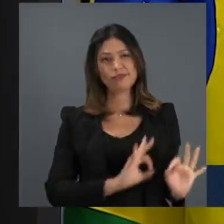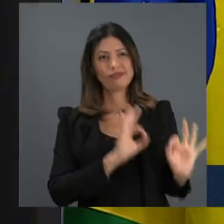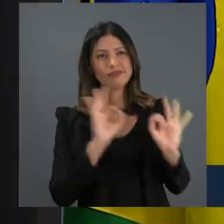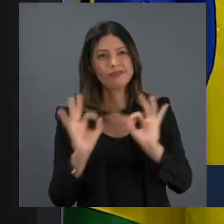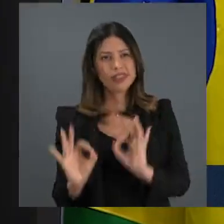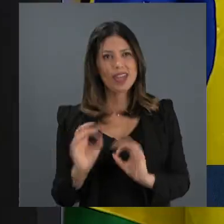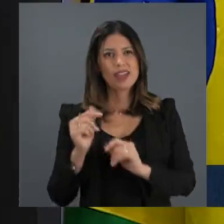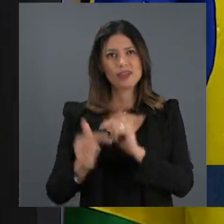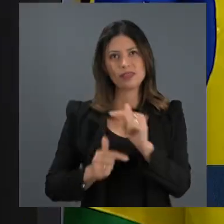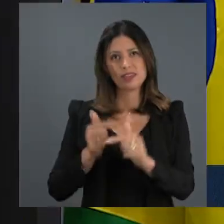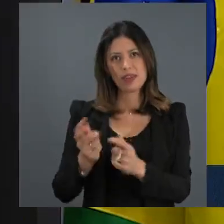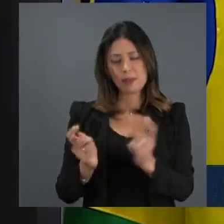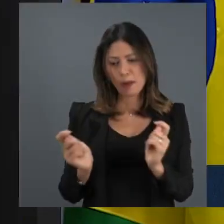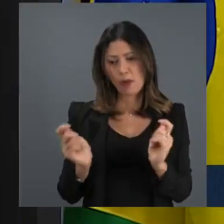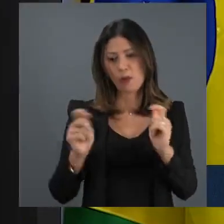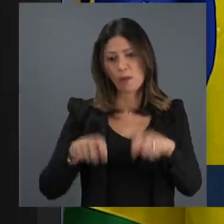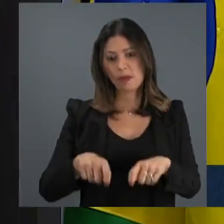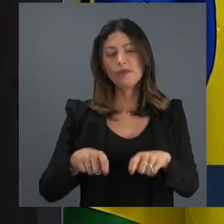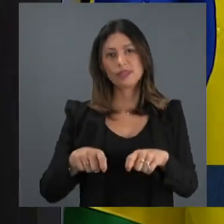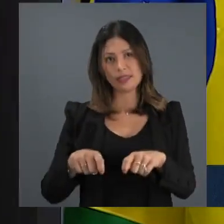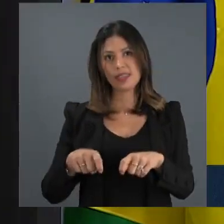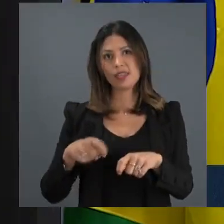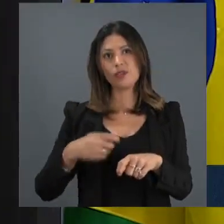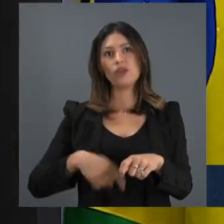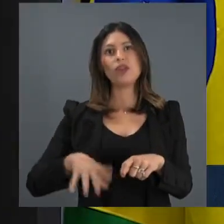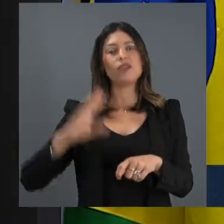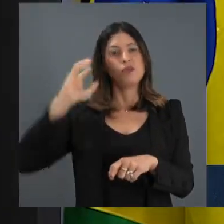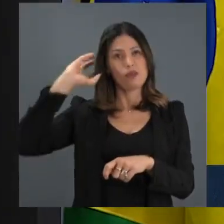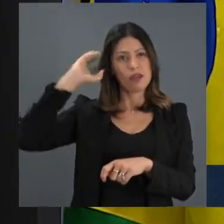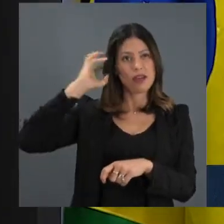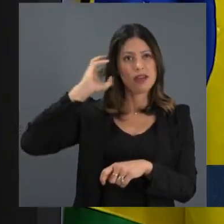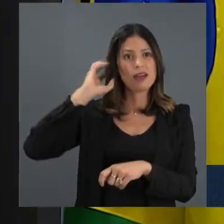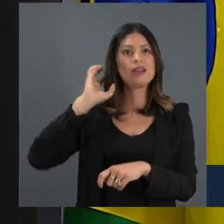competente da equipe da TV Senado, Rádio Senado, Agência Senado.